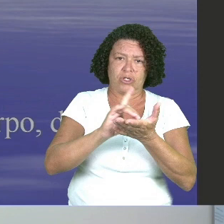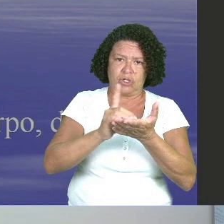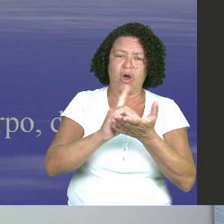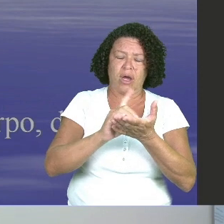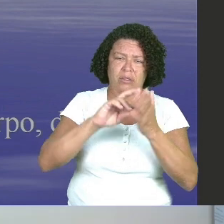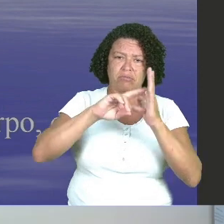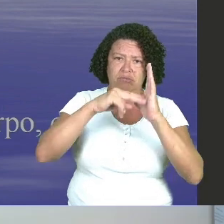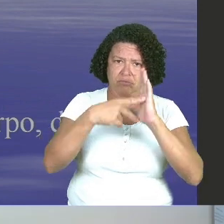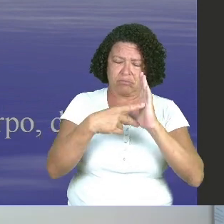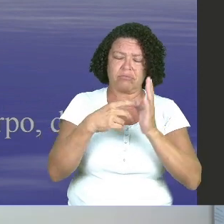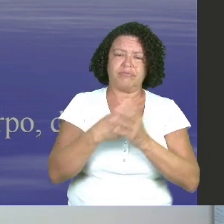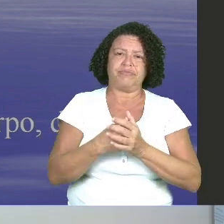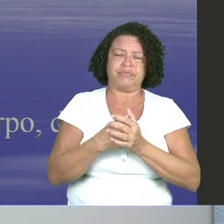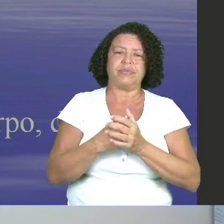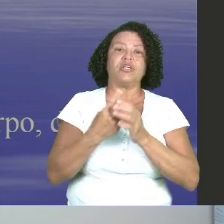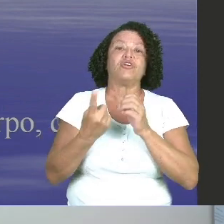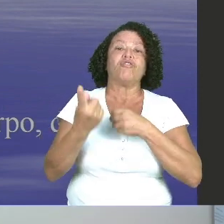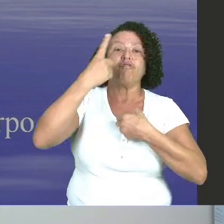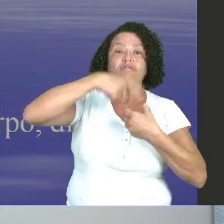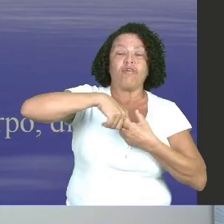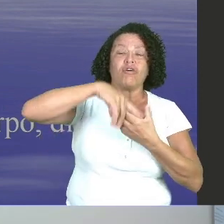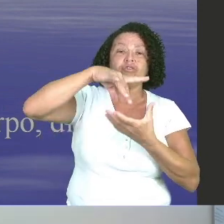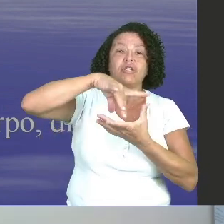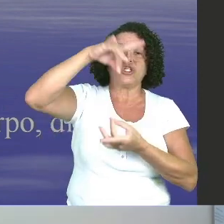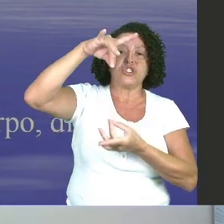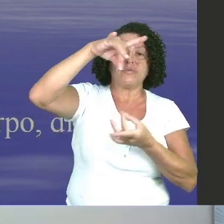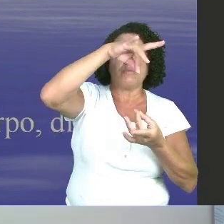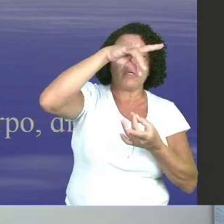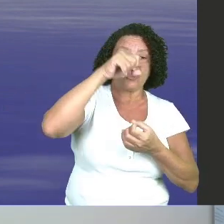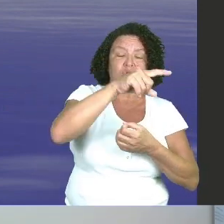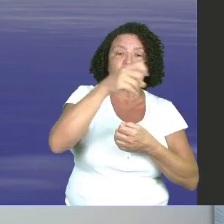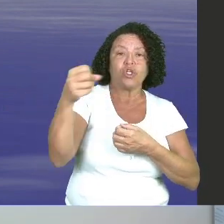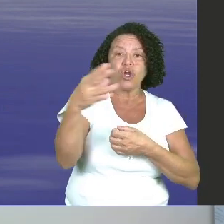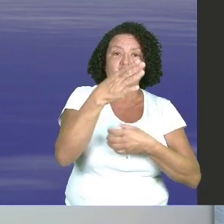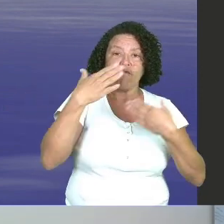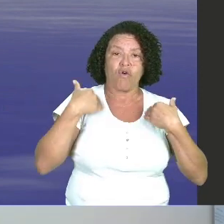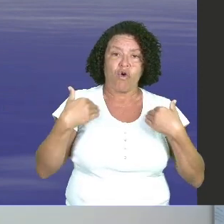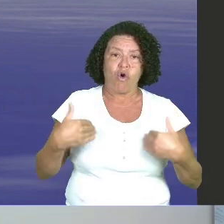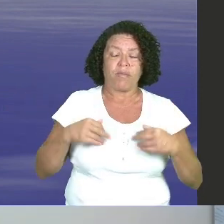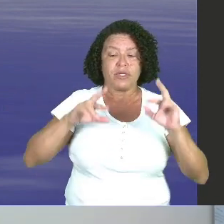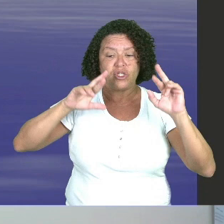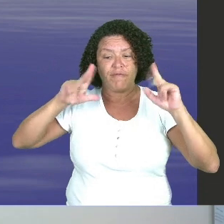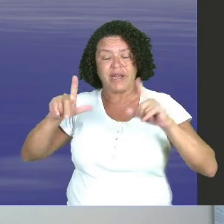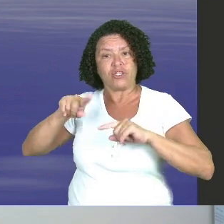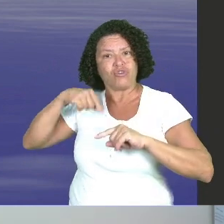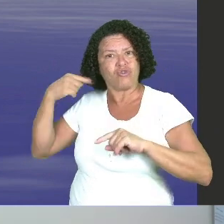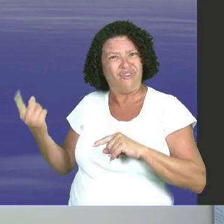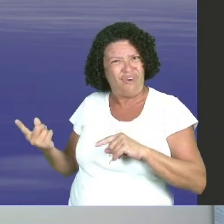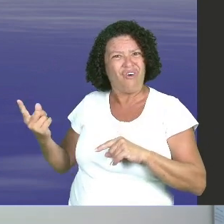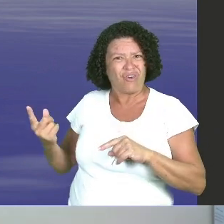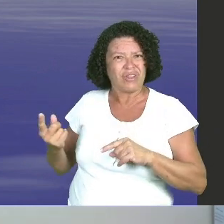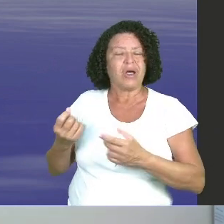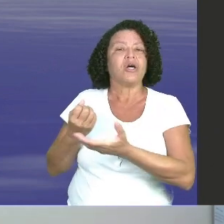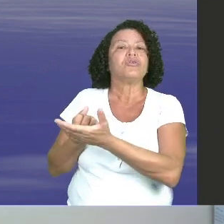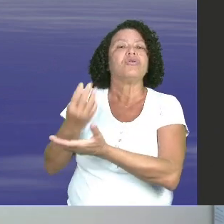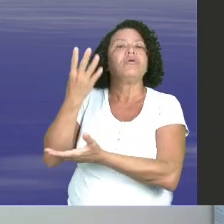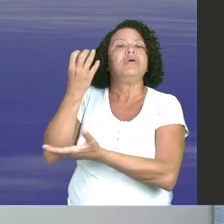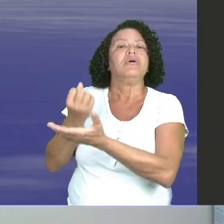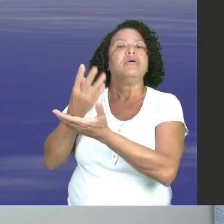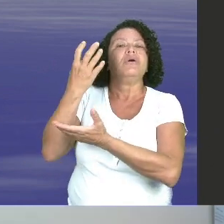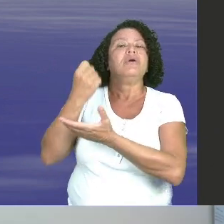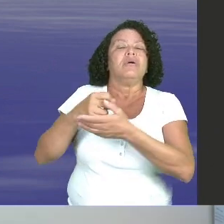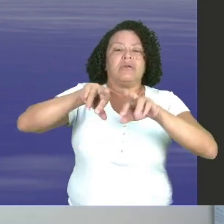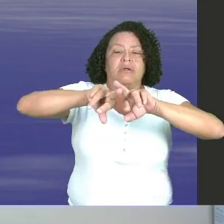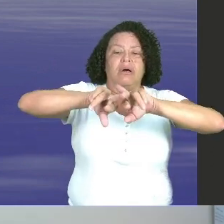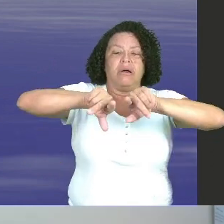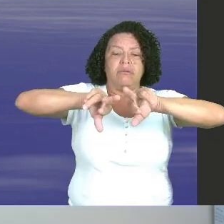reencarnação. Volta do espírito em um novo corpo, diferente do atual. Doutrina da